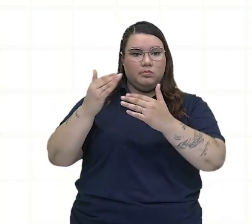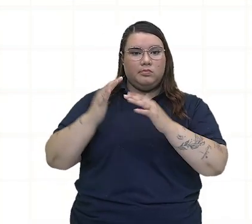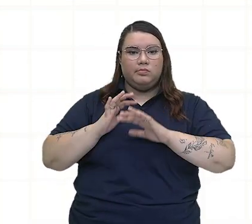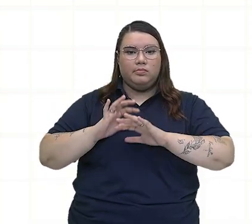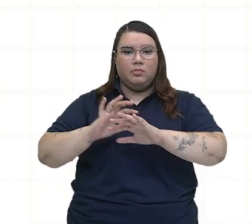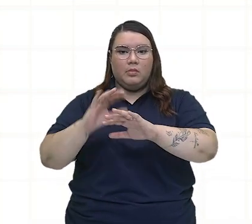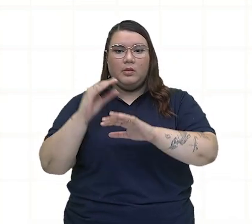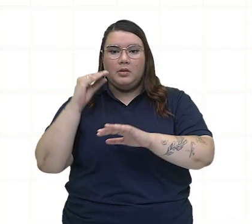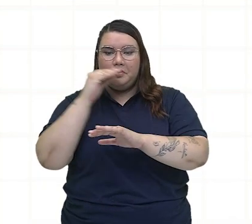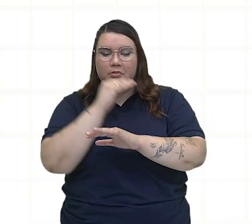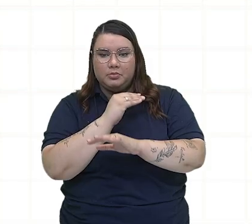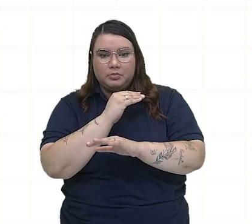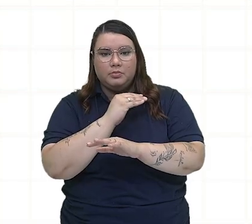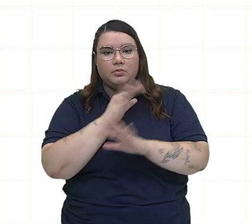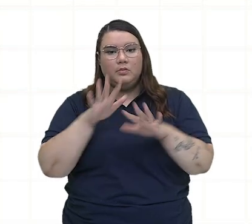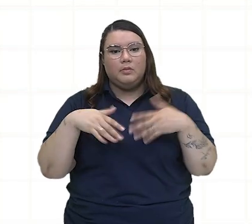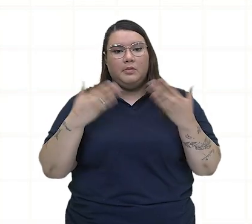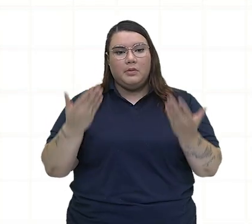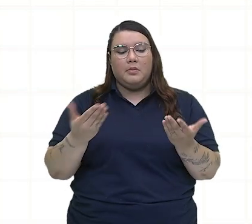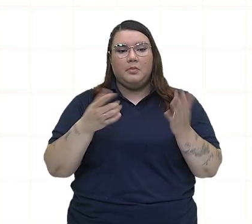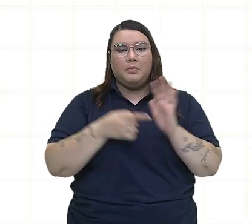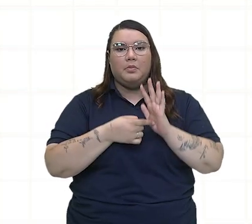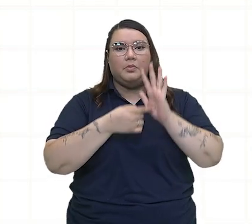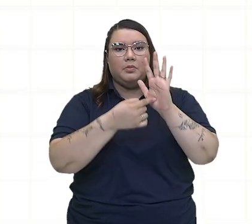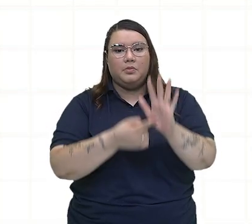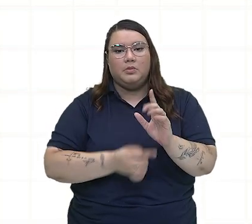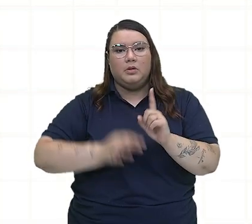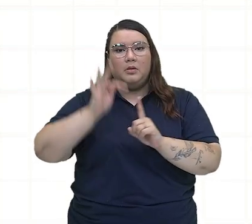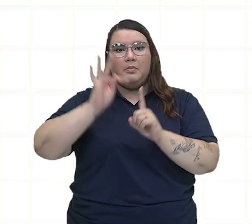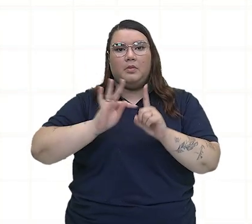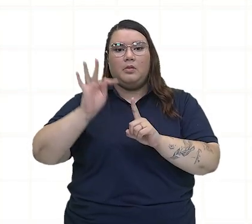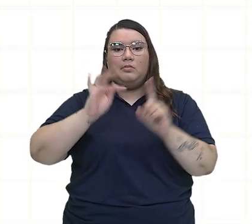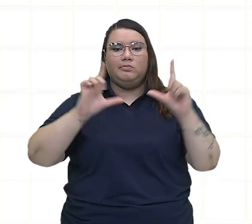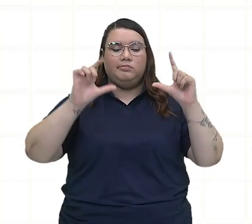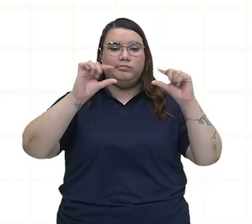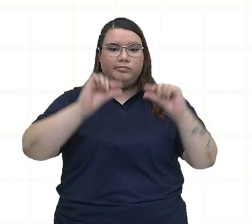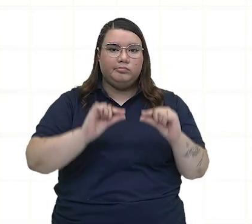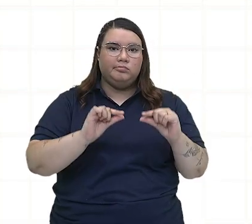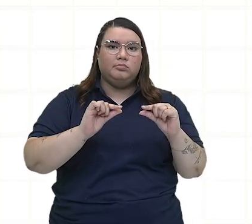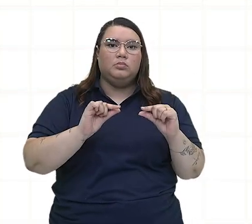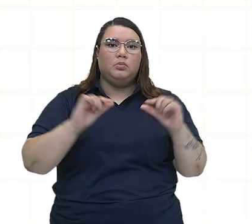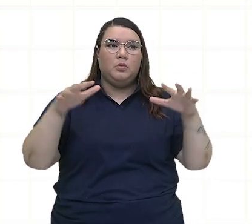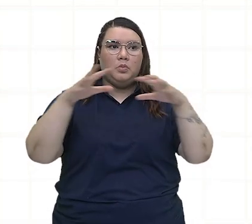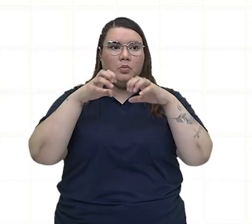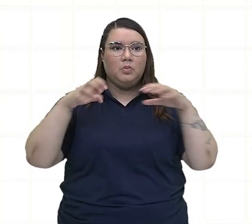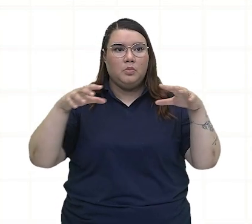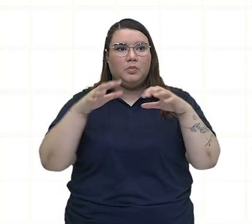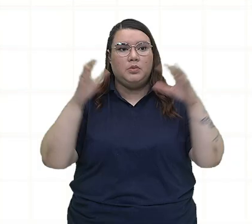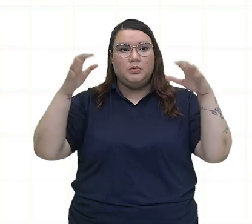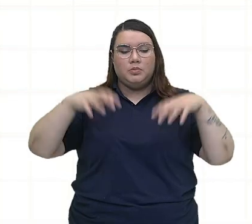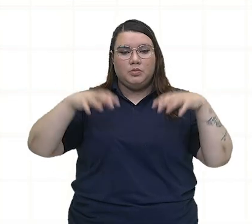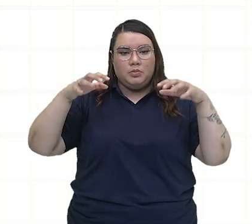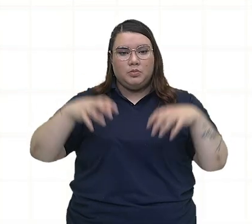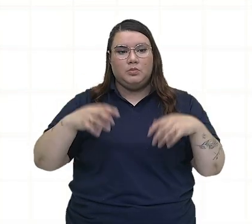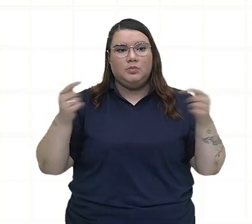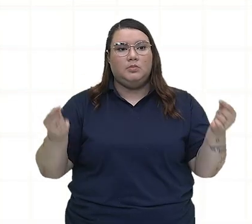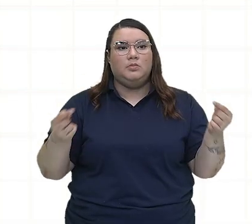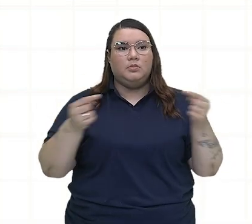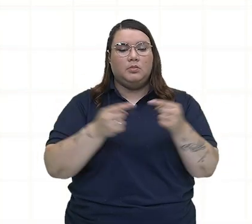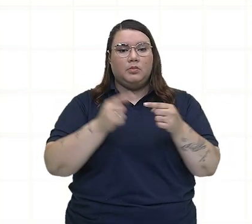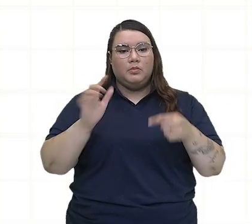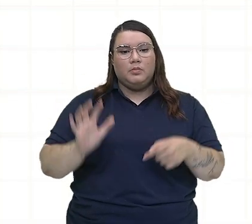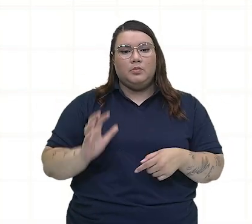o ar quente para cima, o que costuma trazer queda de temperatura, nuvens e chuva. Já a frente quente,